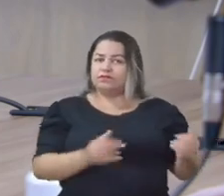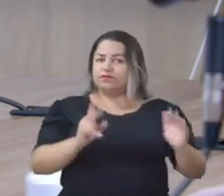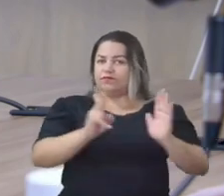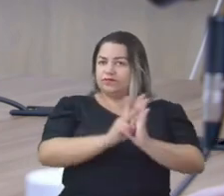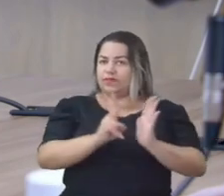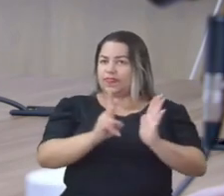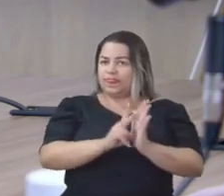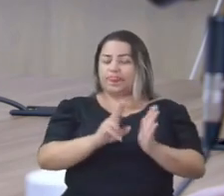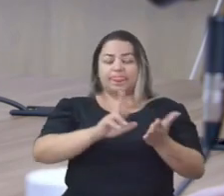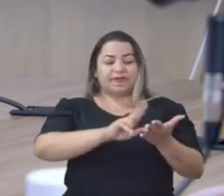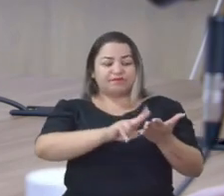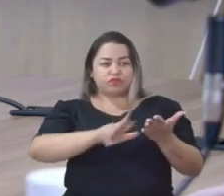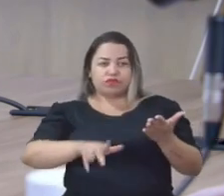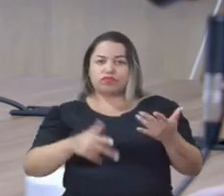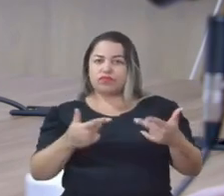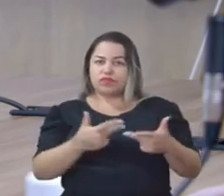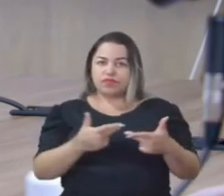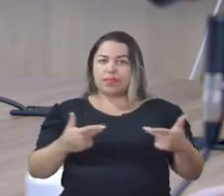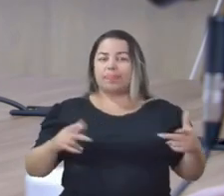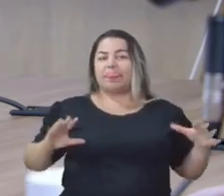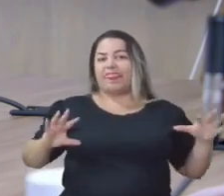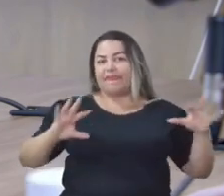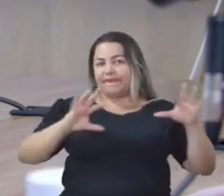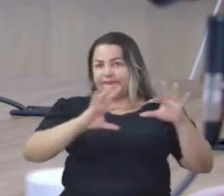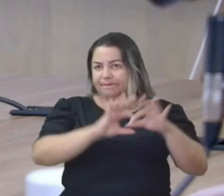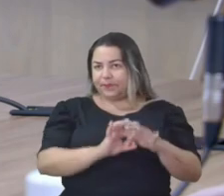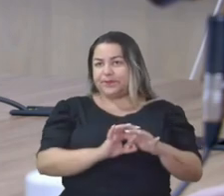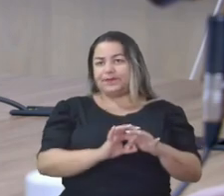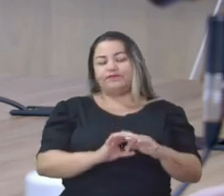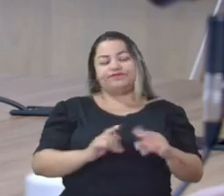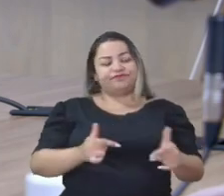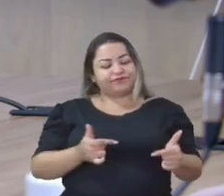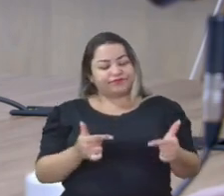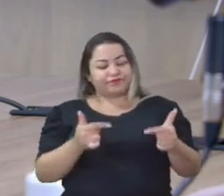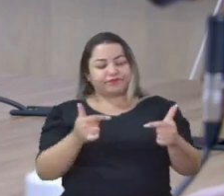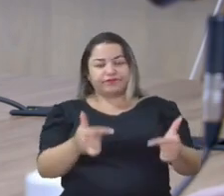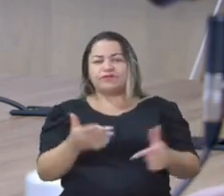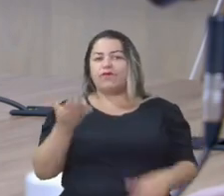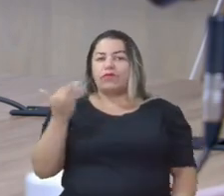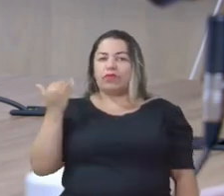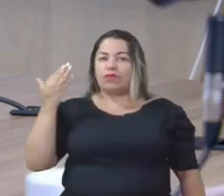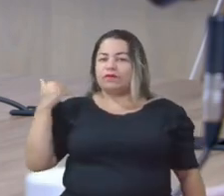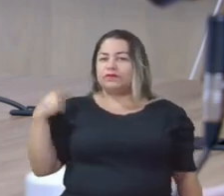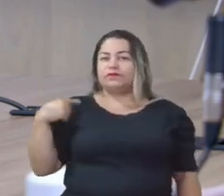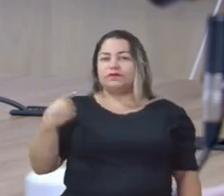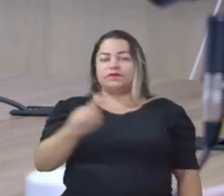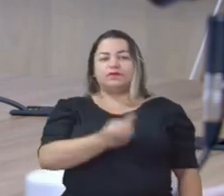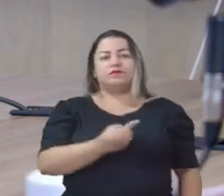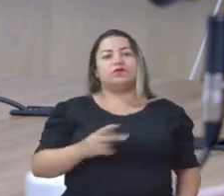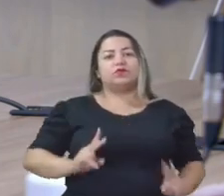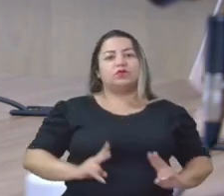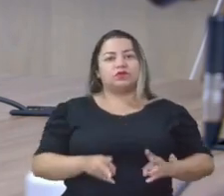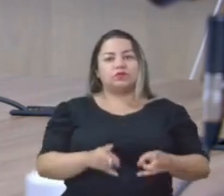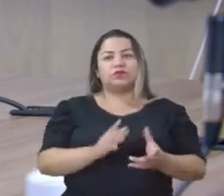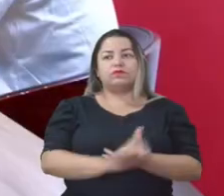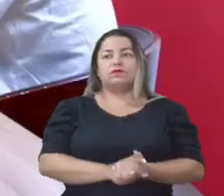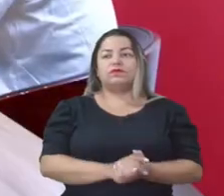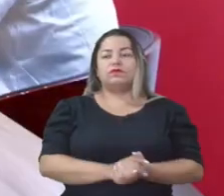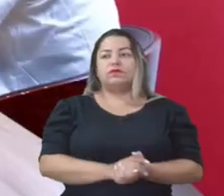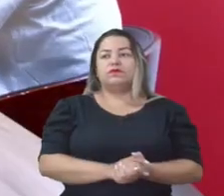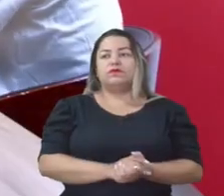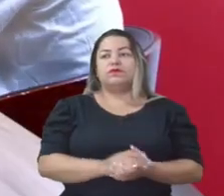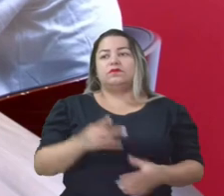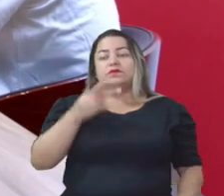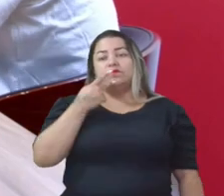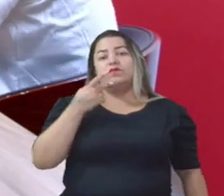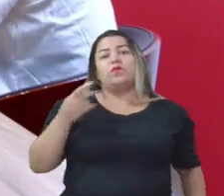ela tem várias coisas que a gente está lidando e que são lutas passadas para nós e que a gente continua. Tu falou sobre o